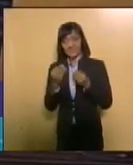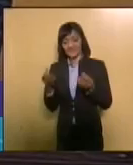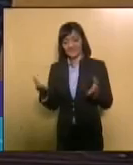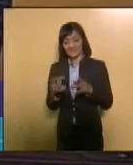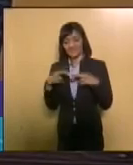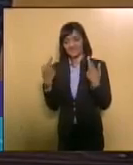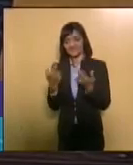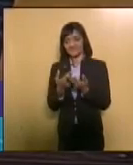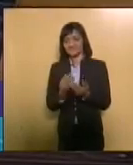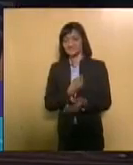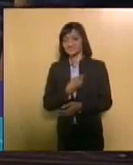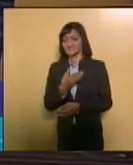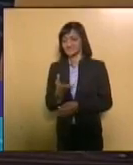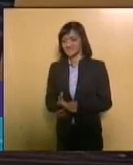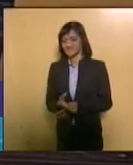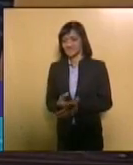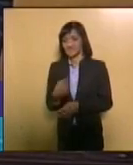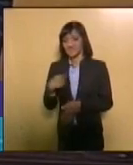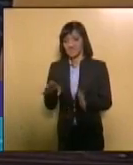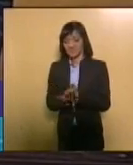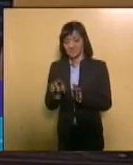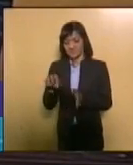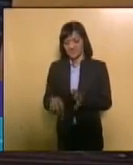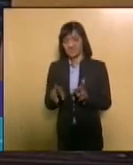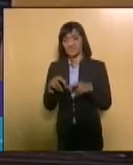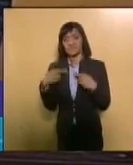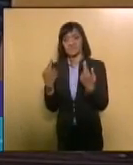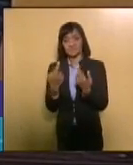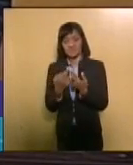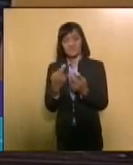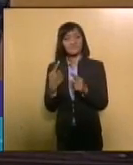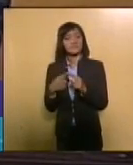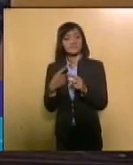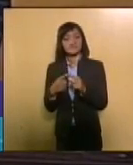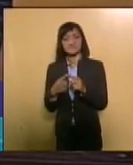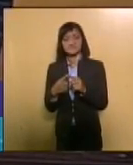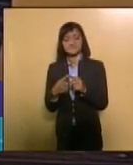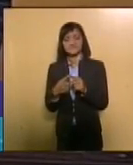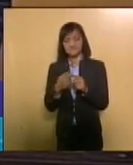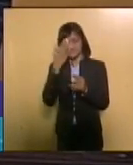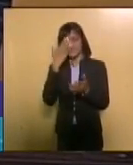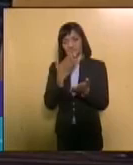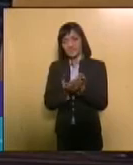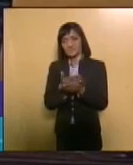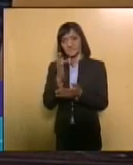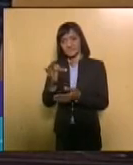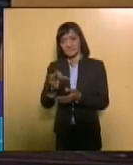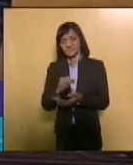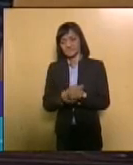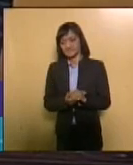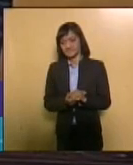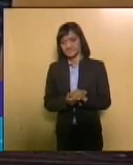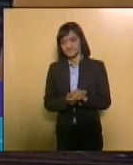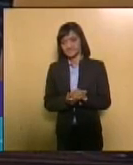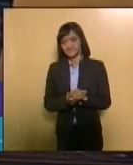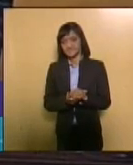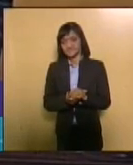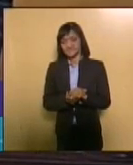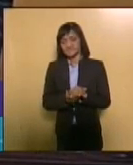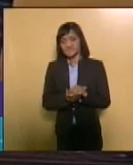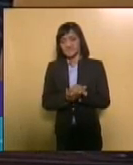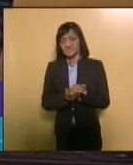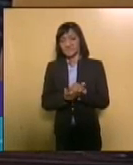reunião eu vim para essa reunião porque eu tenho esperança esperança de ver